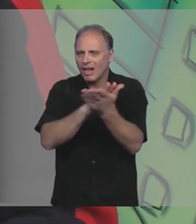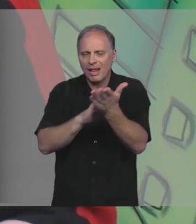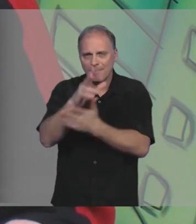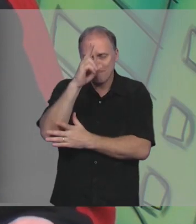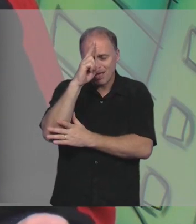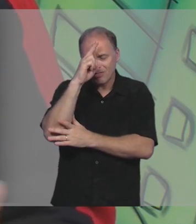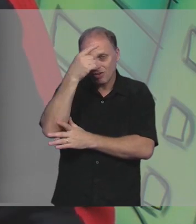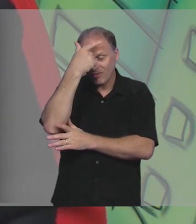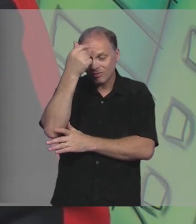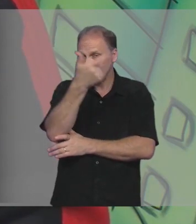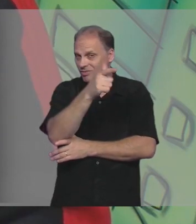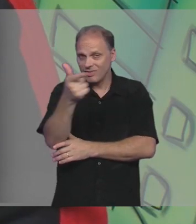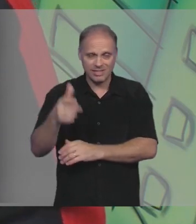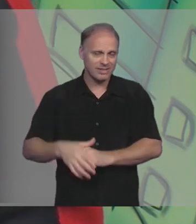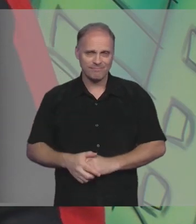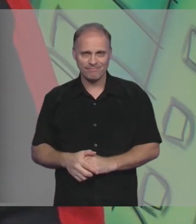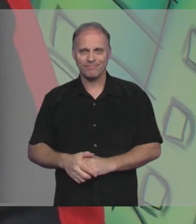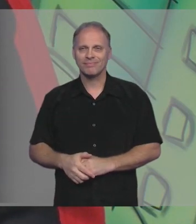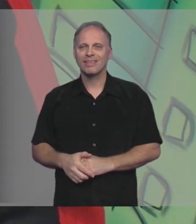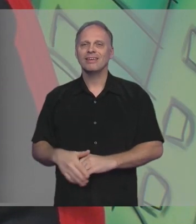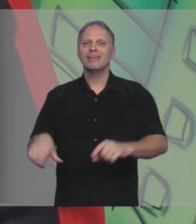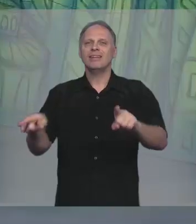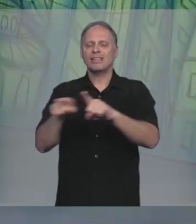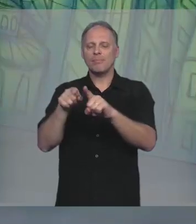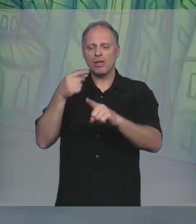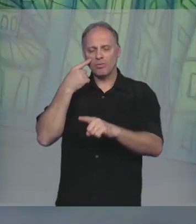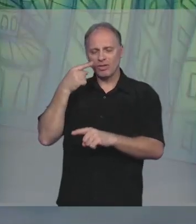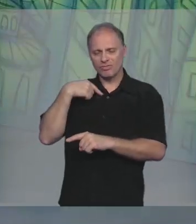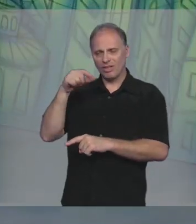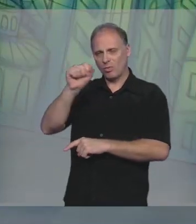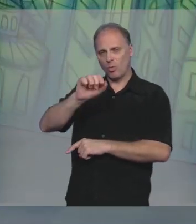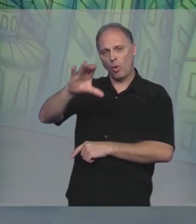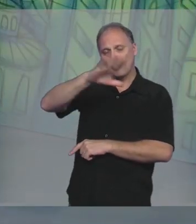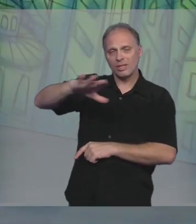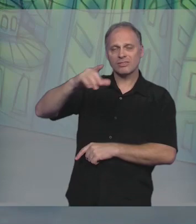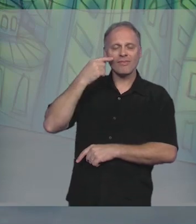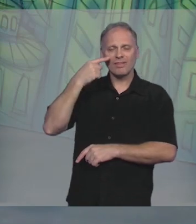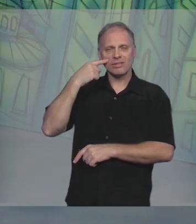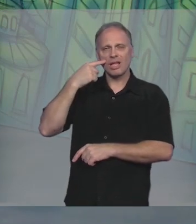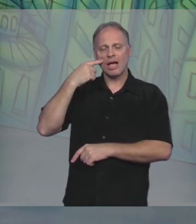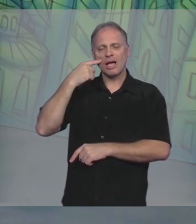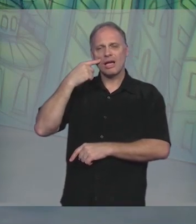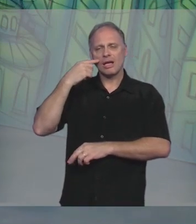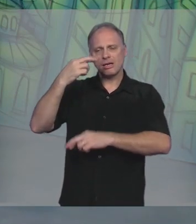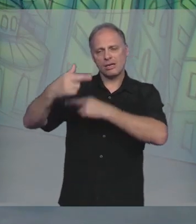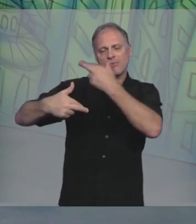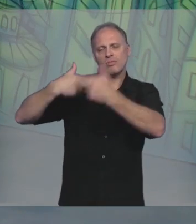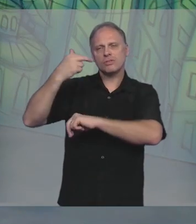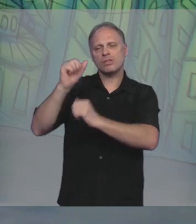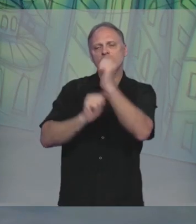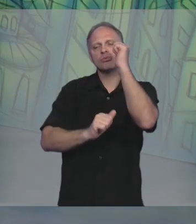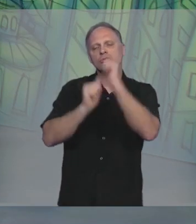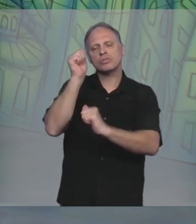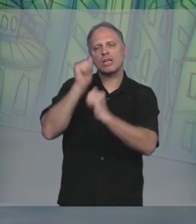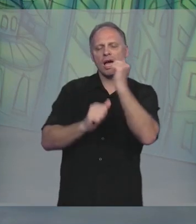média e superior. Num contexto em que estamos entrando na quarta revolução industrial, em que o conhecimento é primordial,